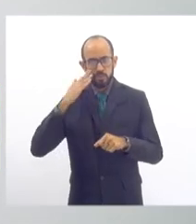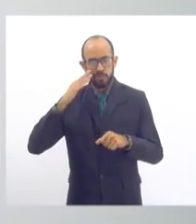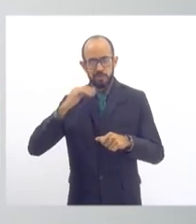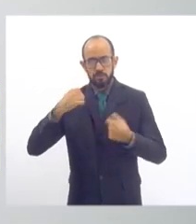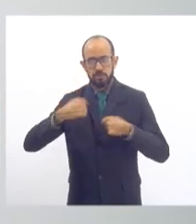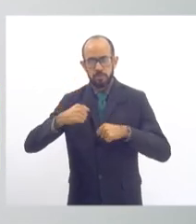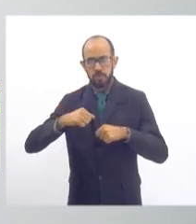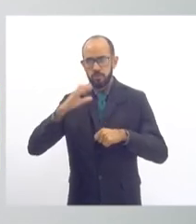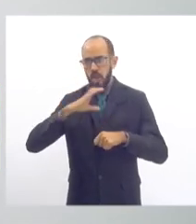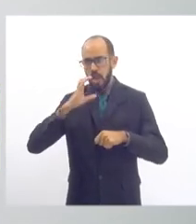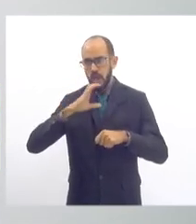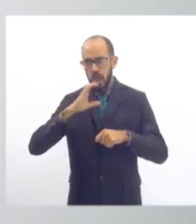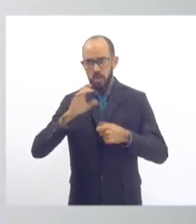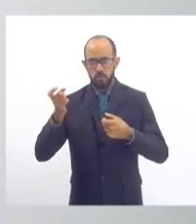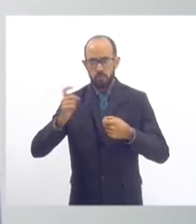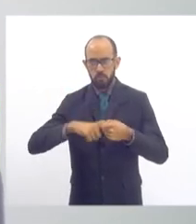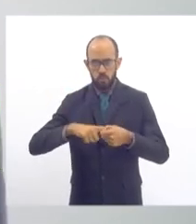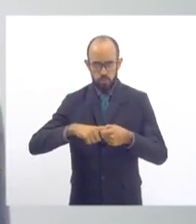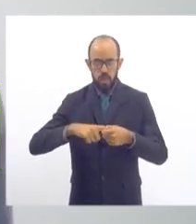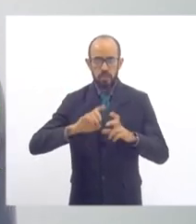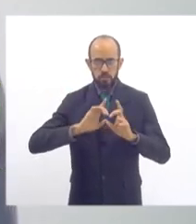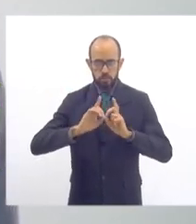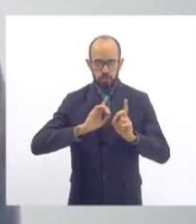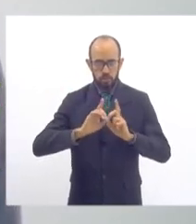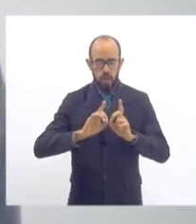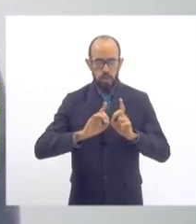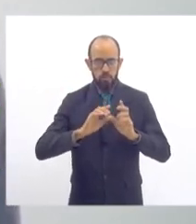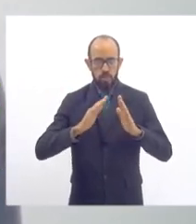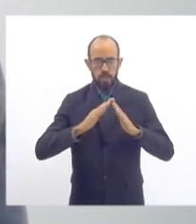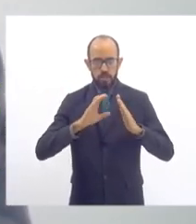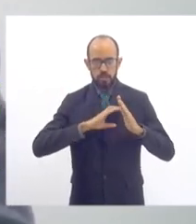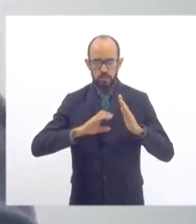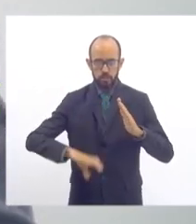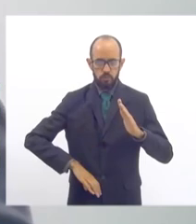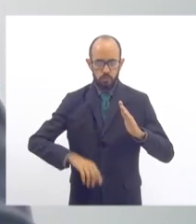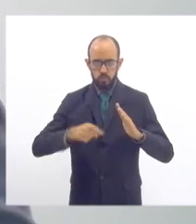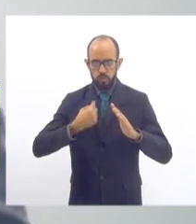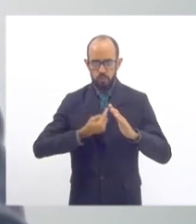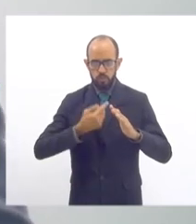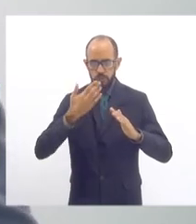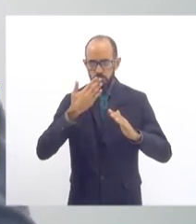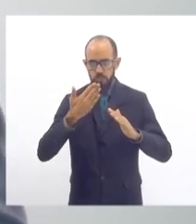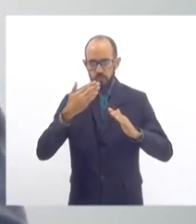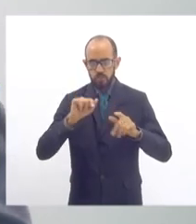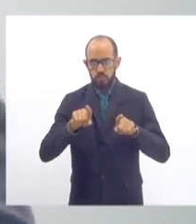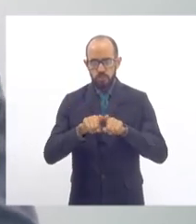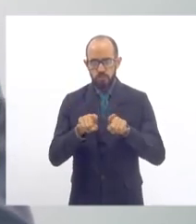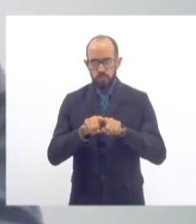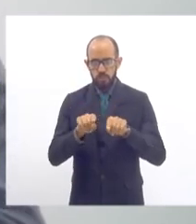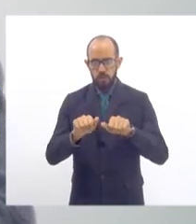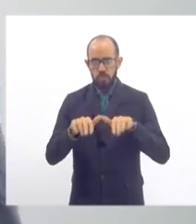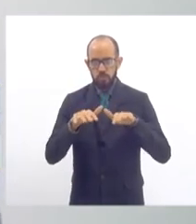retomar esse diálogo com a Casa Civil. Então, nós vamos também solicitar uma audiência com a Casa Civil. E aí eu quero pedir um compromisso do